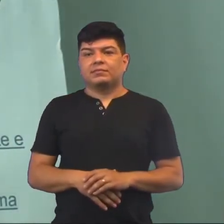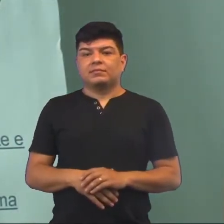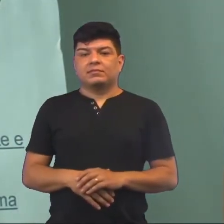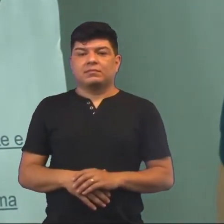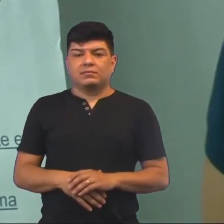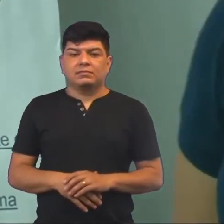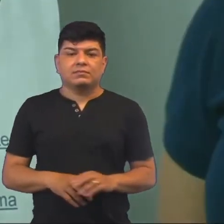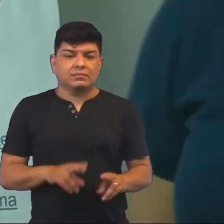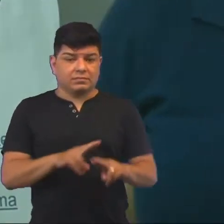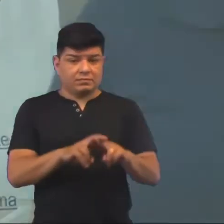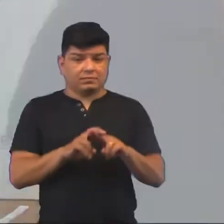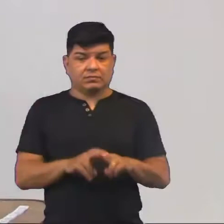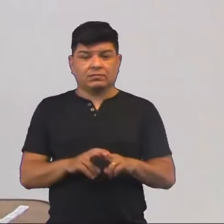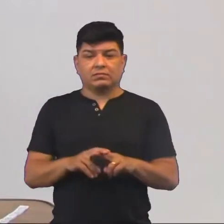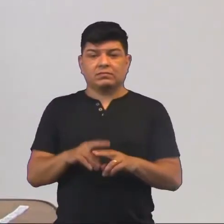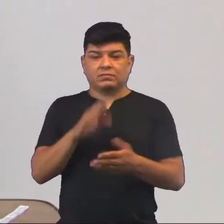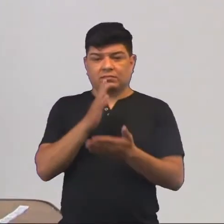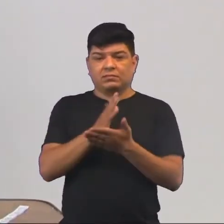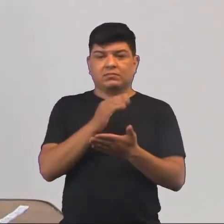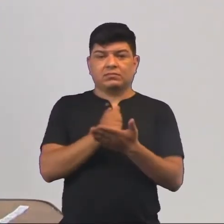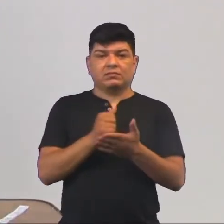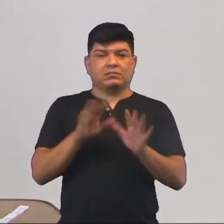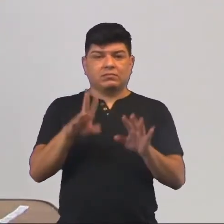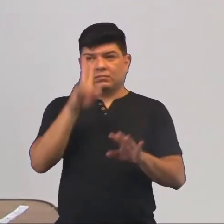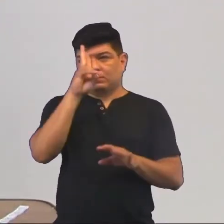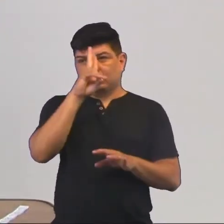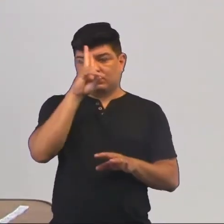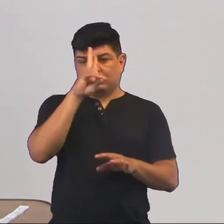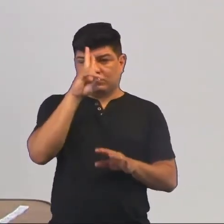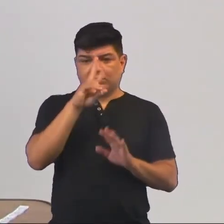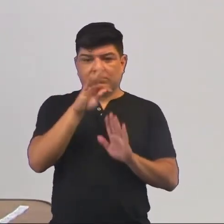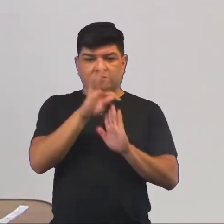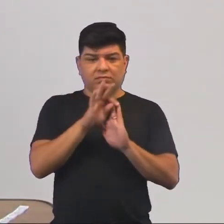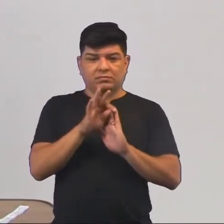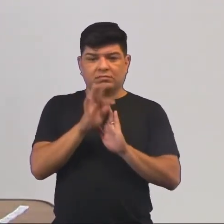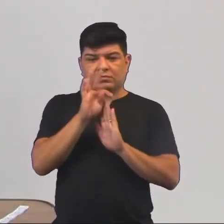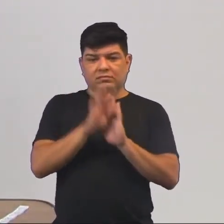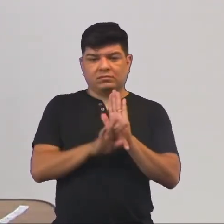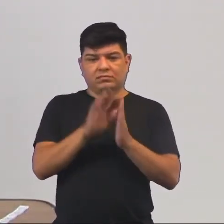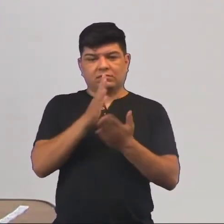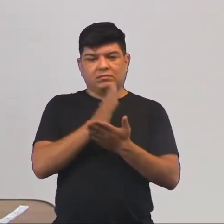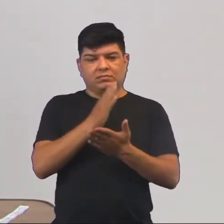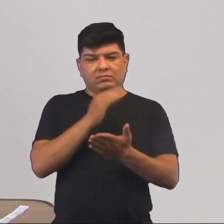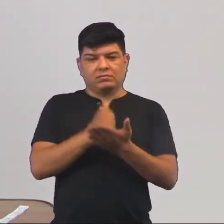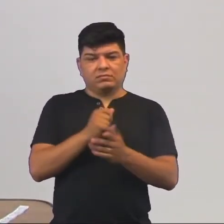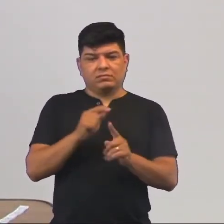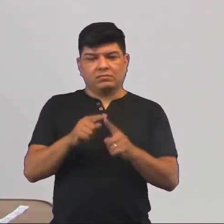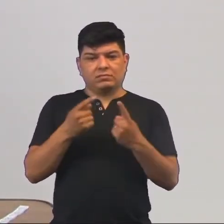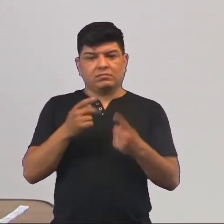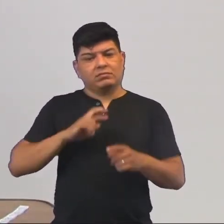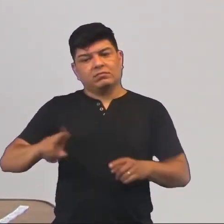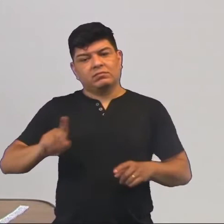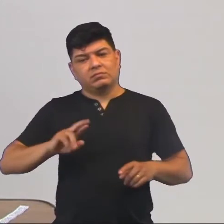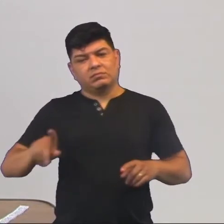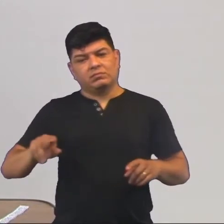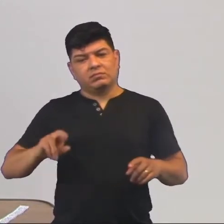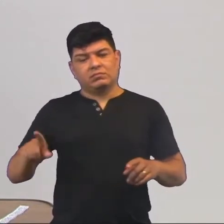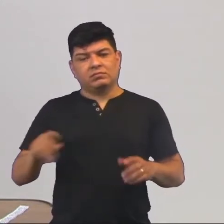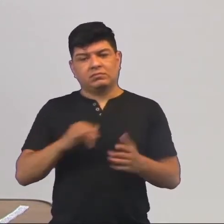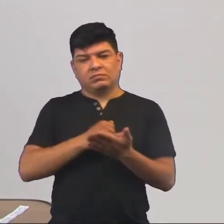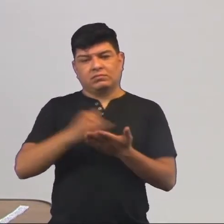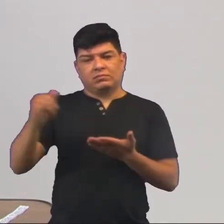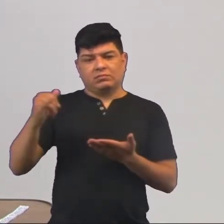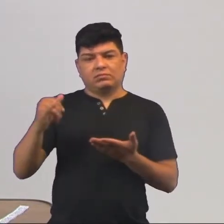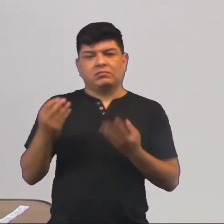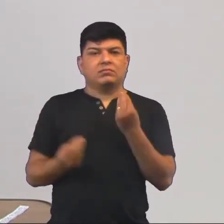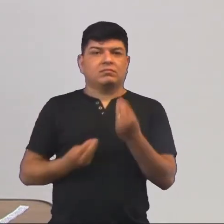tá? Por isso que ele está dividido dessa forma. Lembrando, o texto expositivo ele está dividido nessas partes, mas não é, ele tem que ter introdução, tem